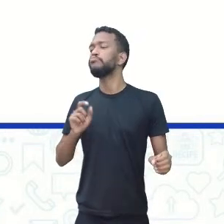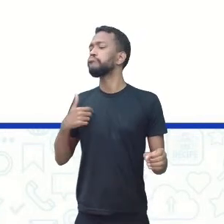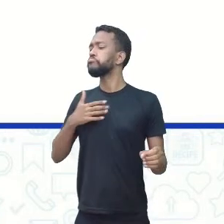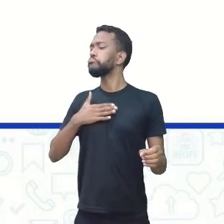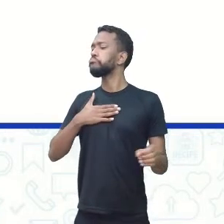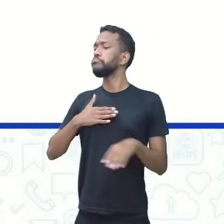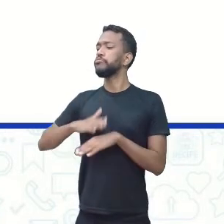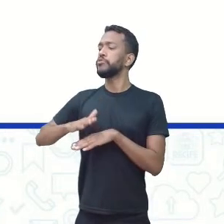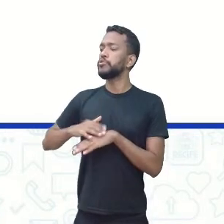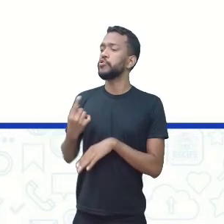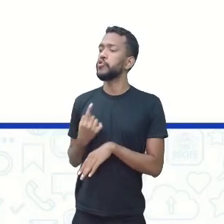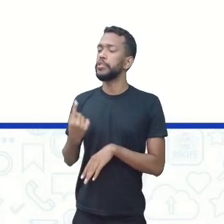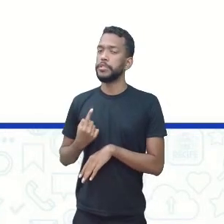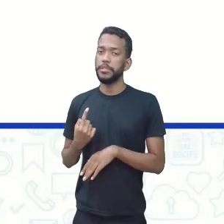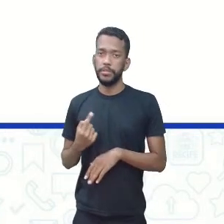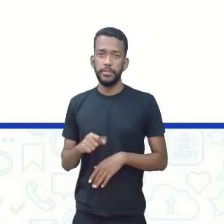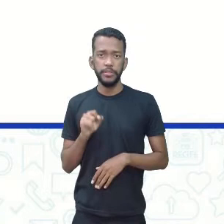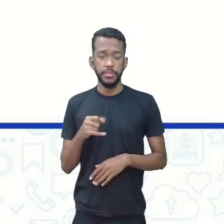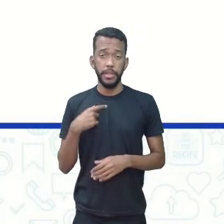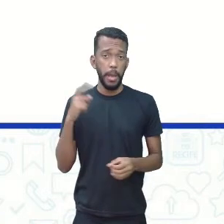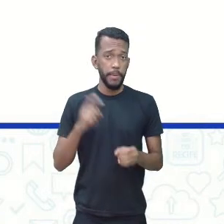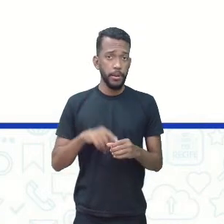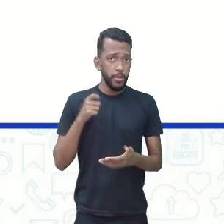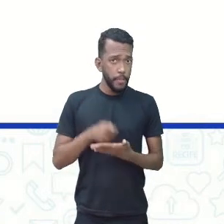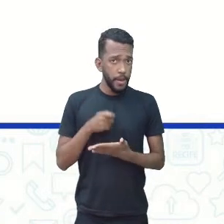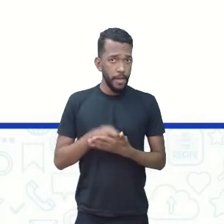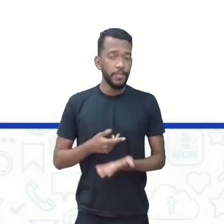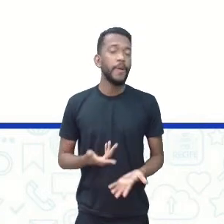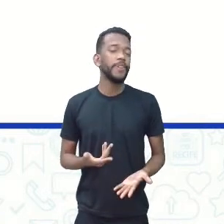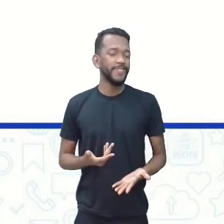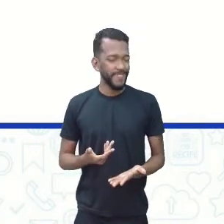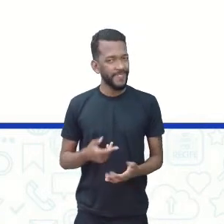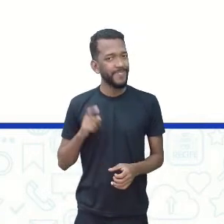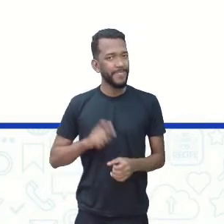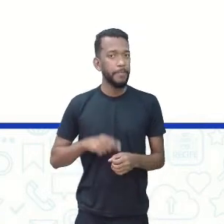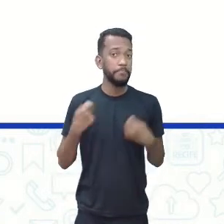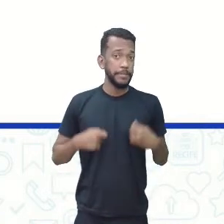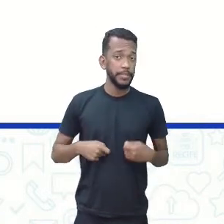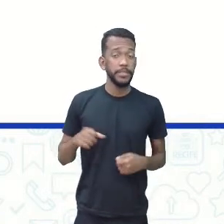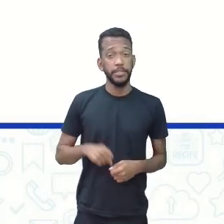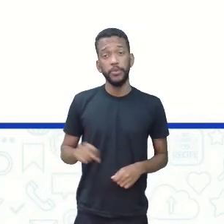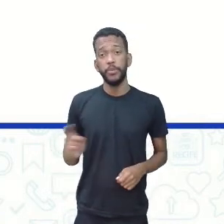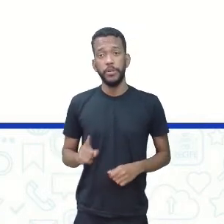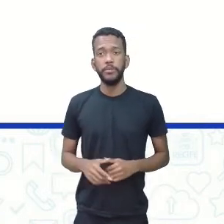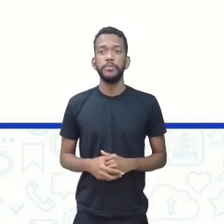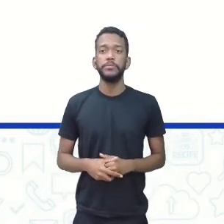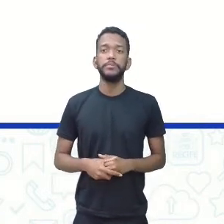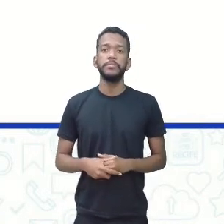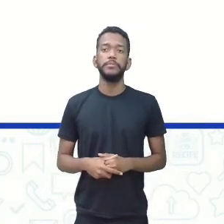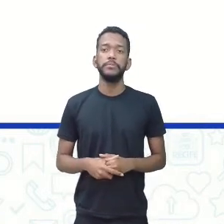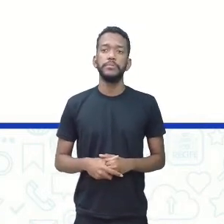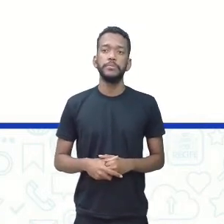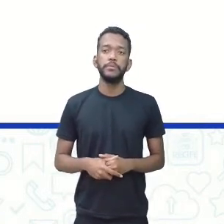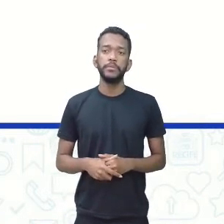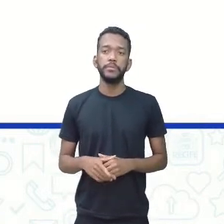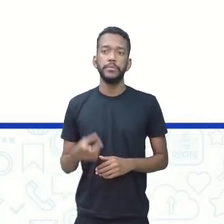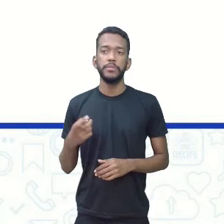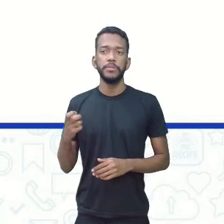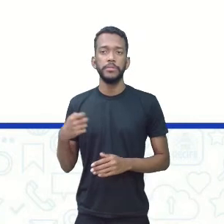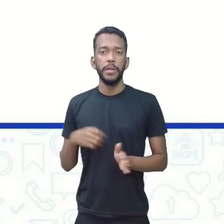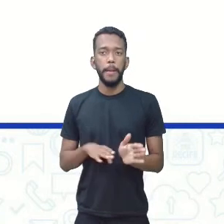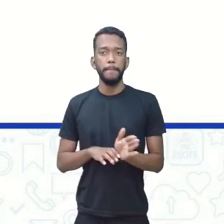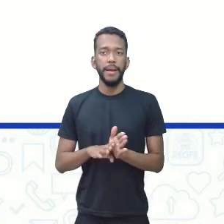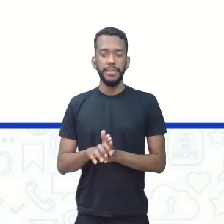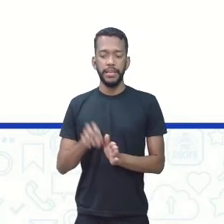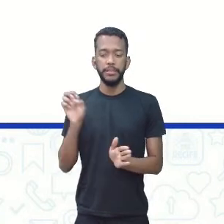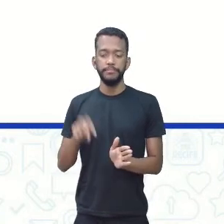não necessitam? Se eles são parasitas obrigatórios, necessitam ou não? Não infectam células